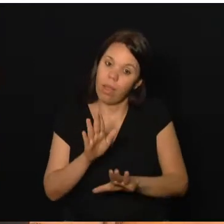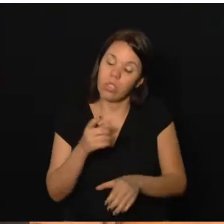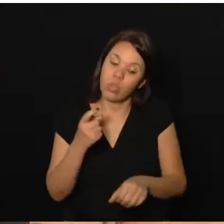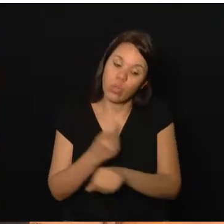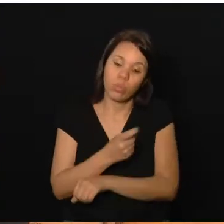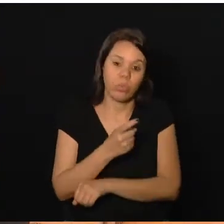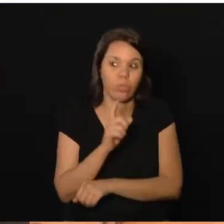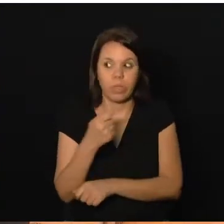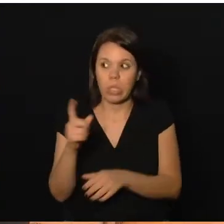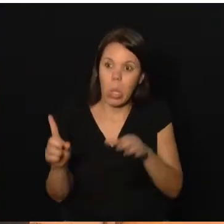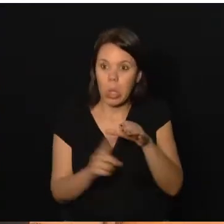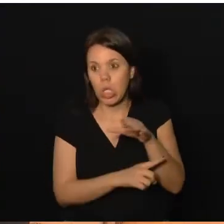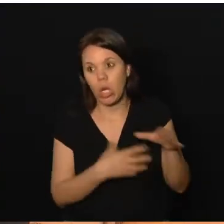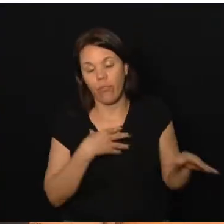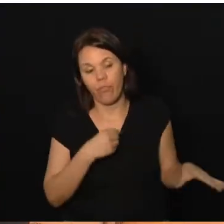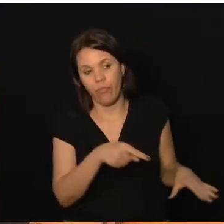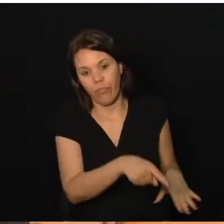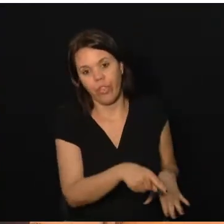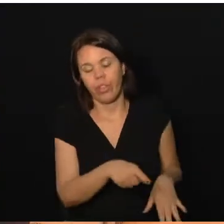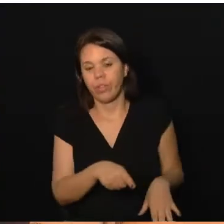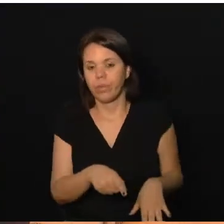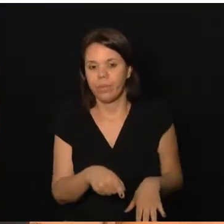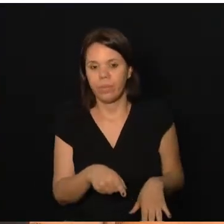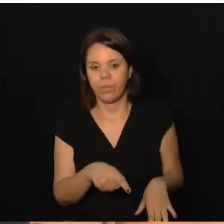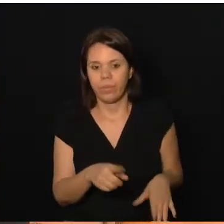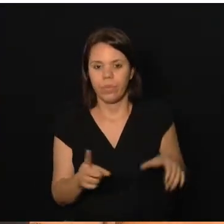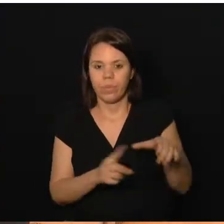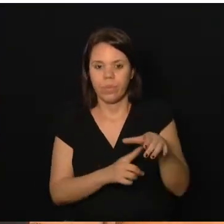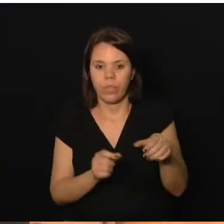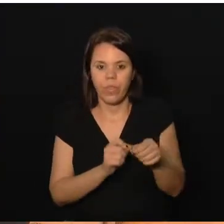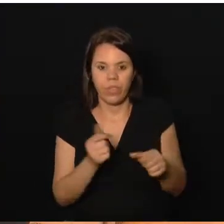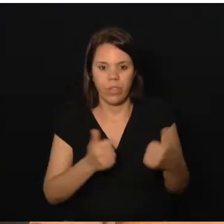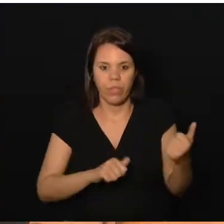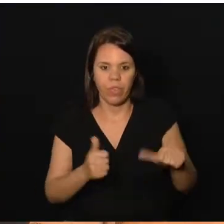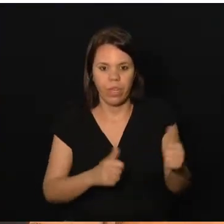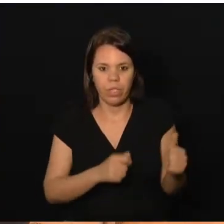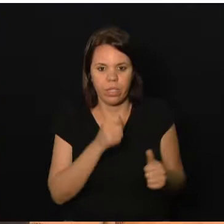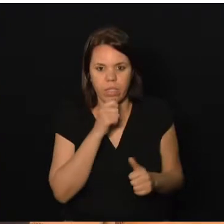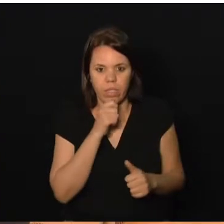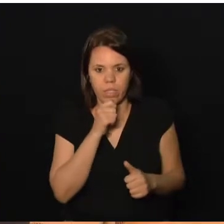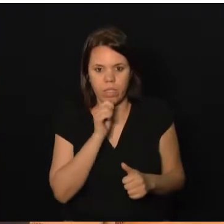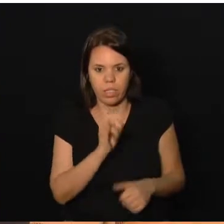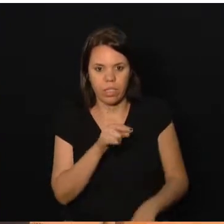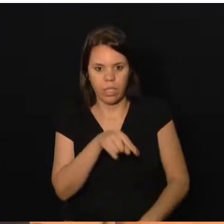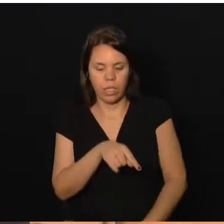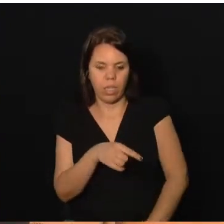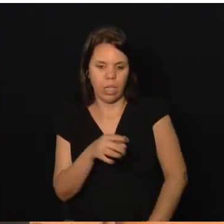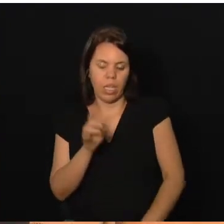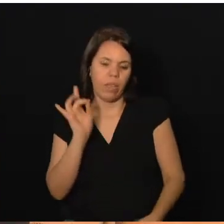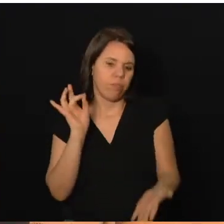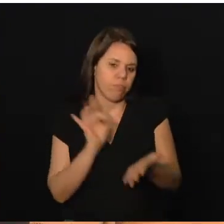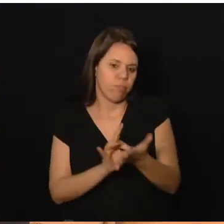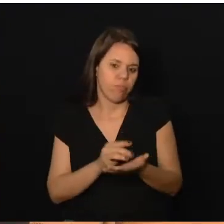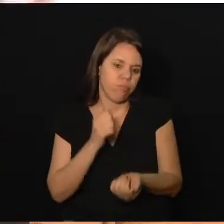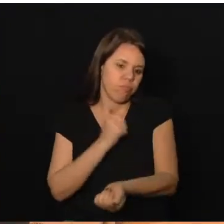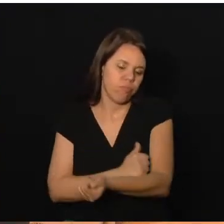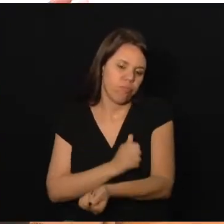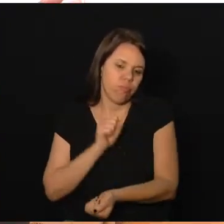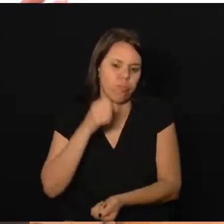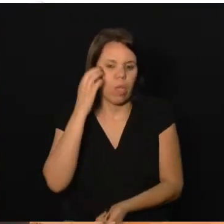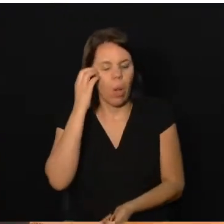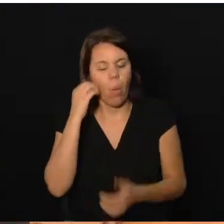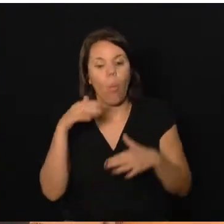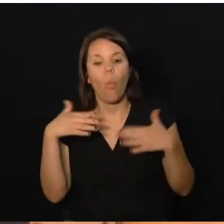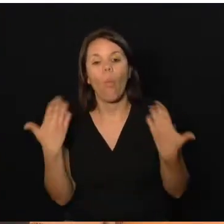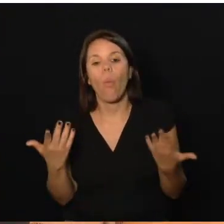não, eu preciso internar meu filho, mas a clínica vai fazer uma avaliação, né? Se ele realmente é um dependente e qual é o caminho que ele